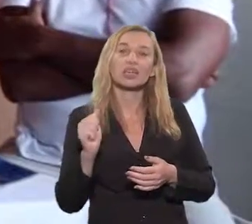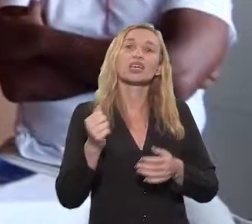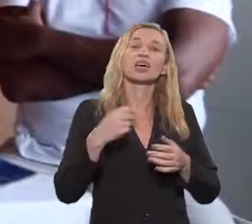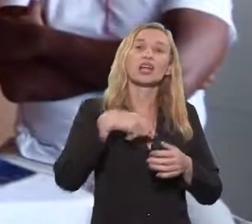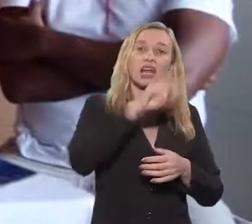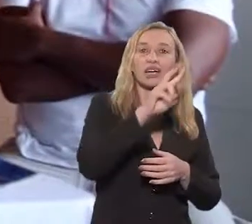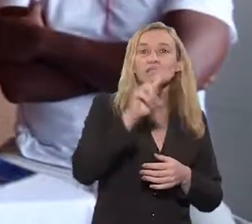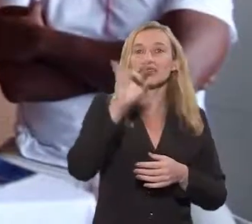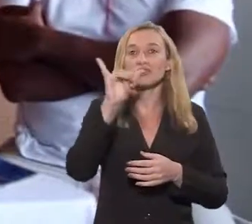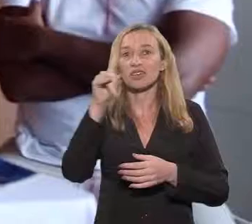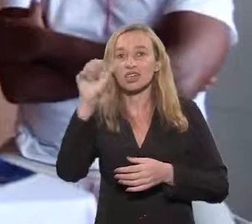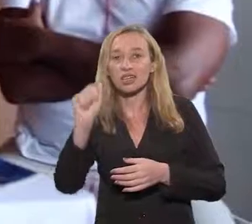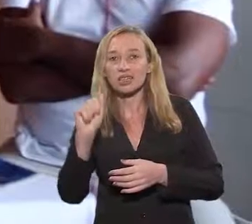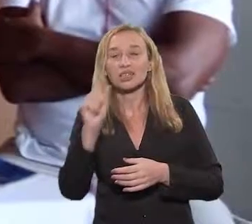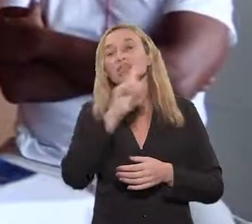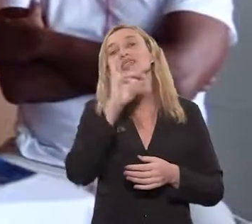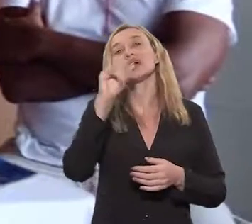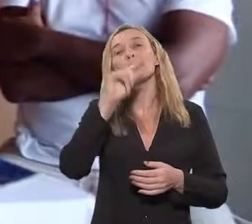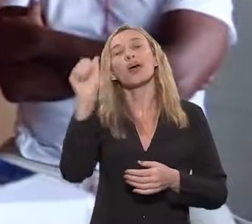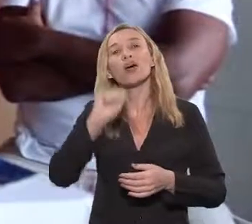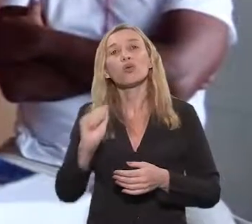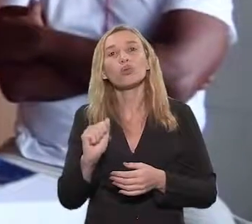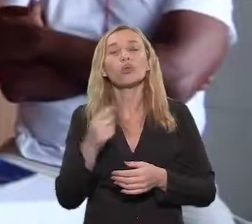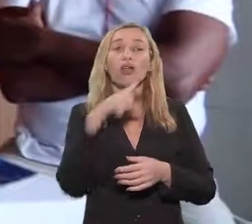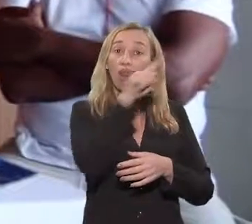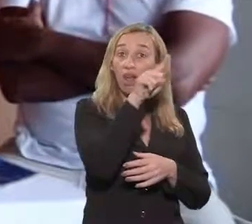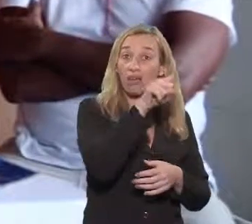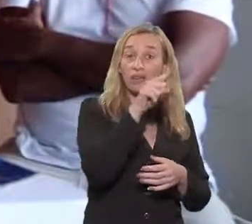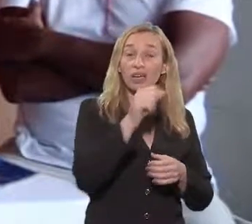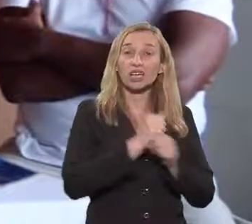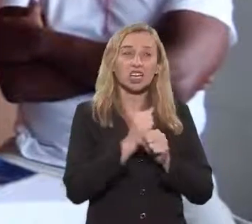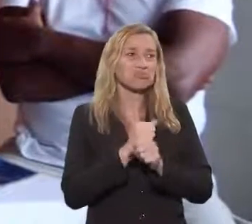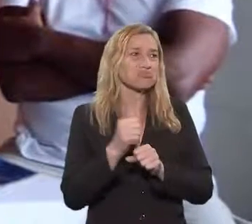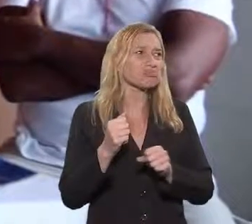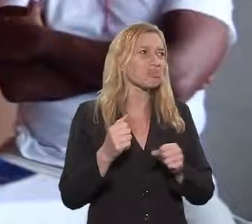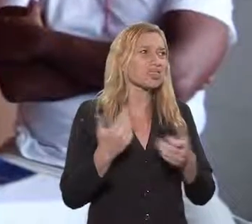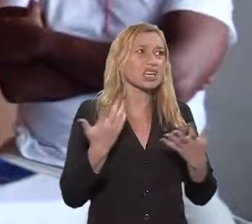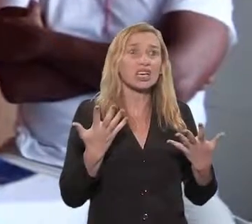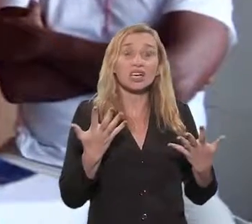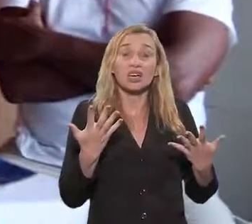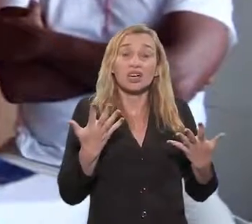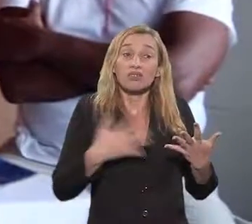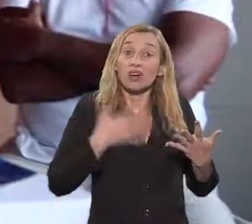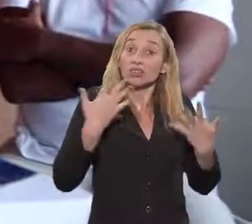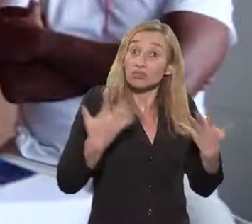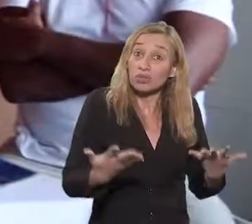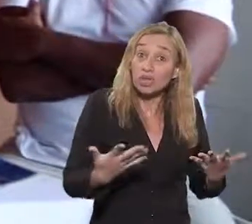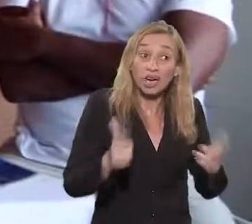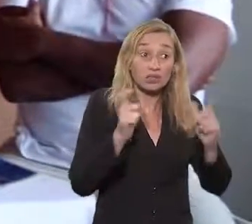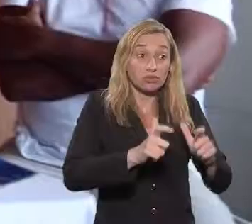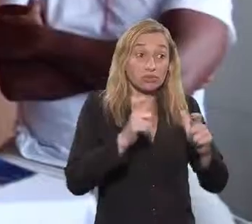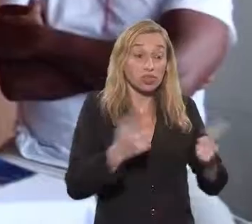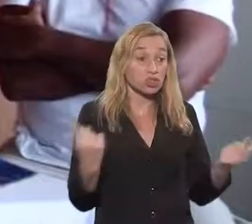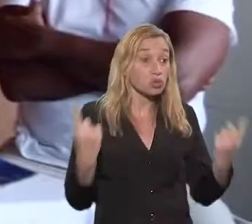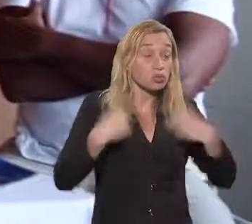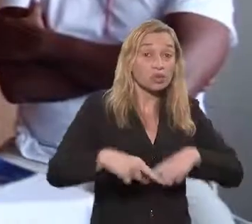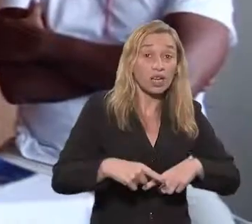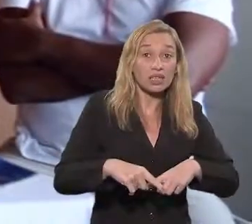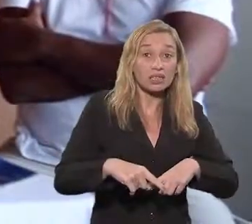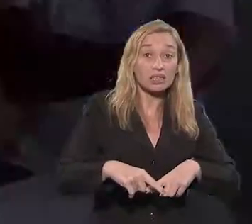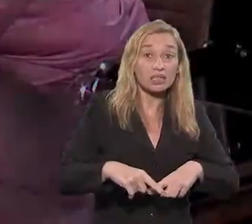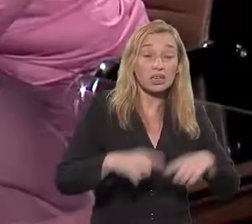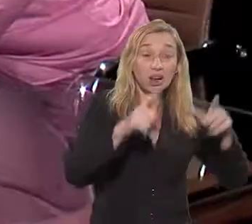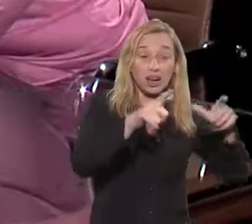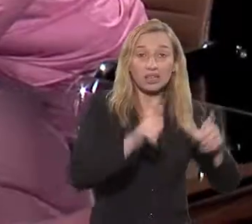desfile absolutamente inesperado. A Vila Isabel, naquele ano, ninguém esperava minimamente que a Vila disputasse o título